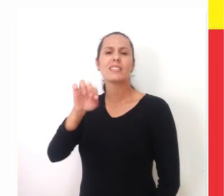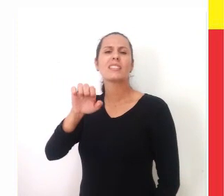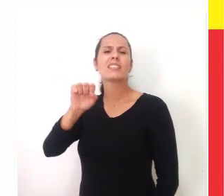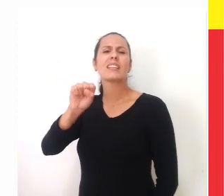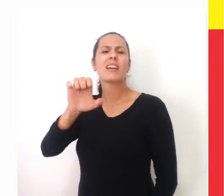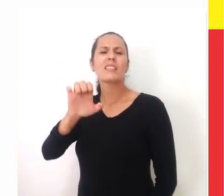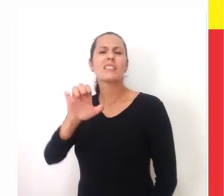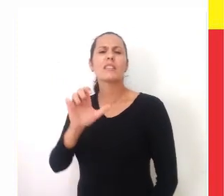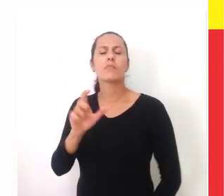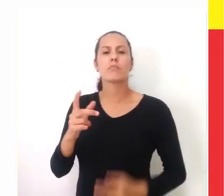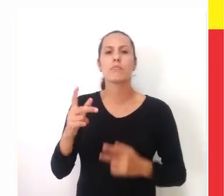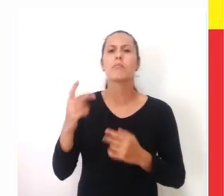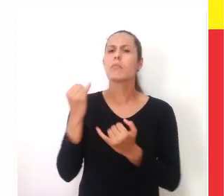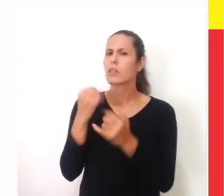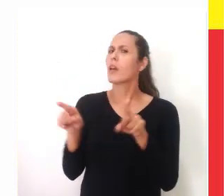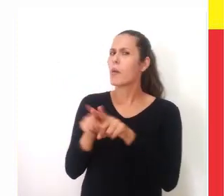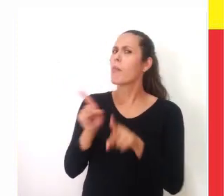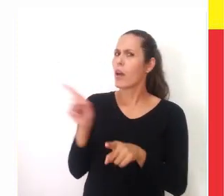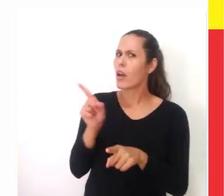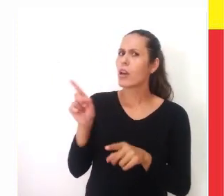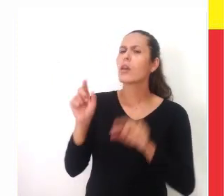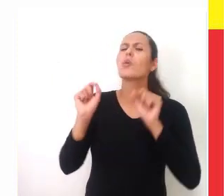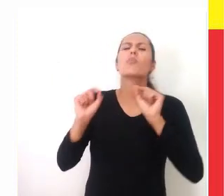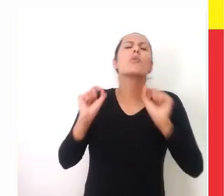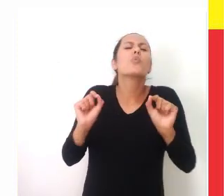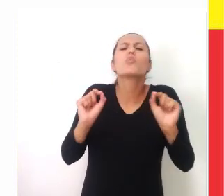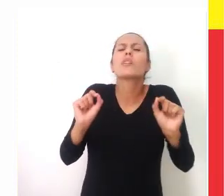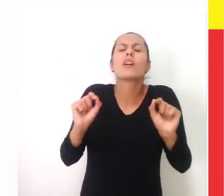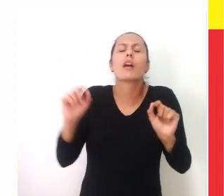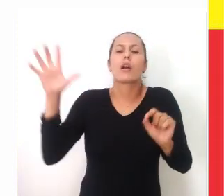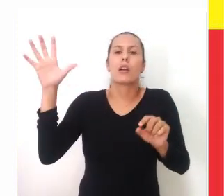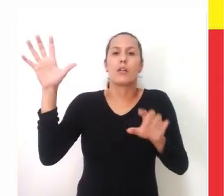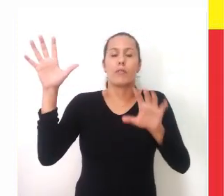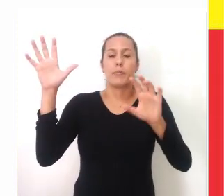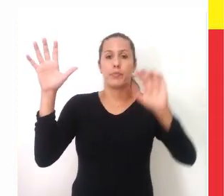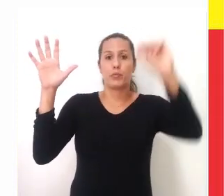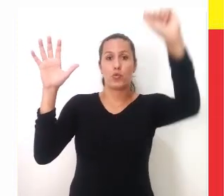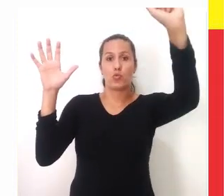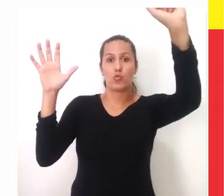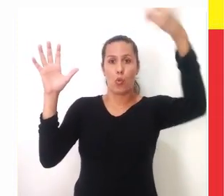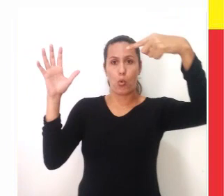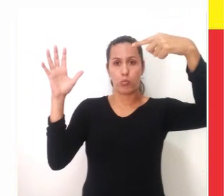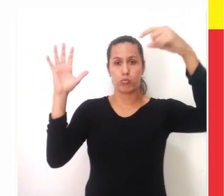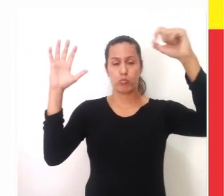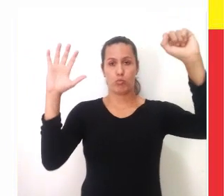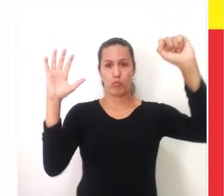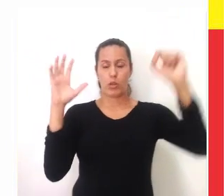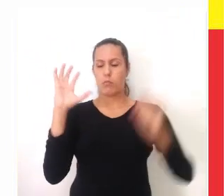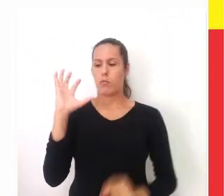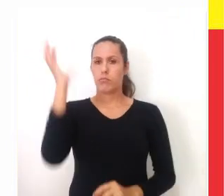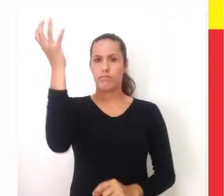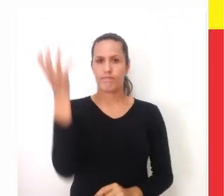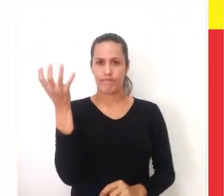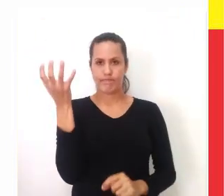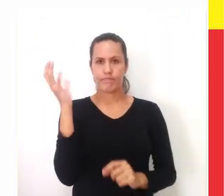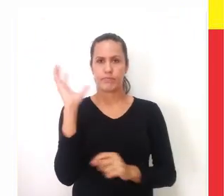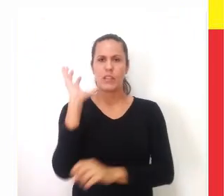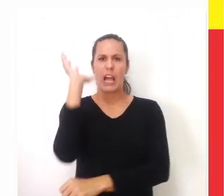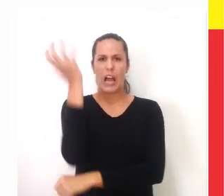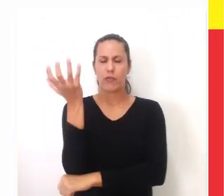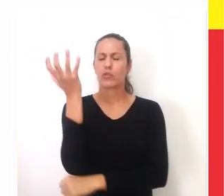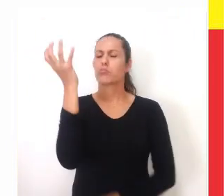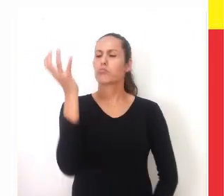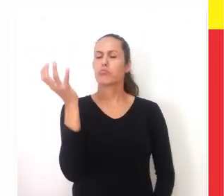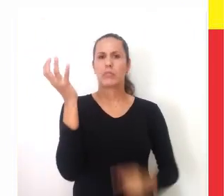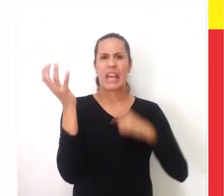seria fotossíntese? Seria quando a plantinha pega a energia do sol. Olha como é diferente. A